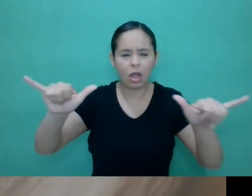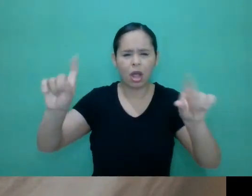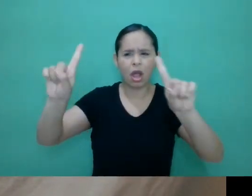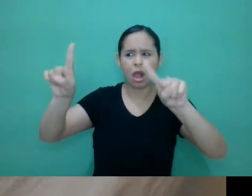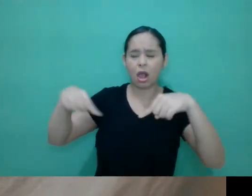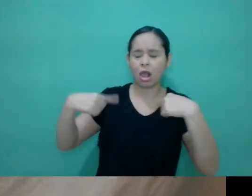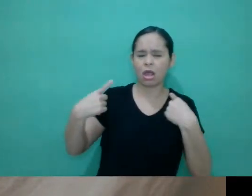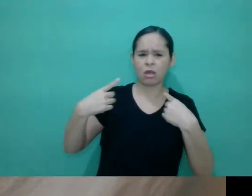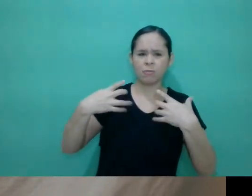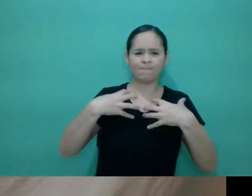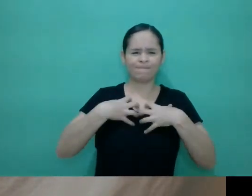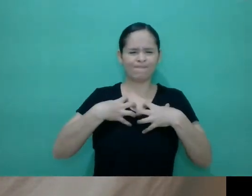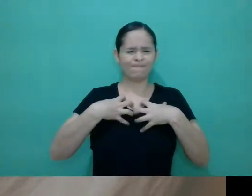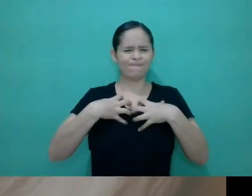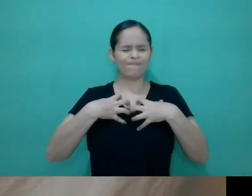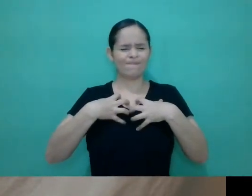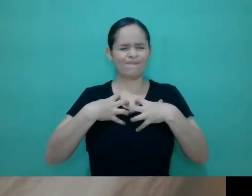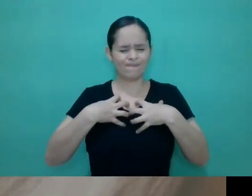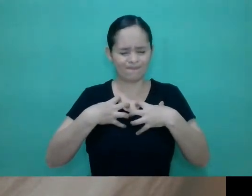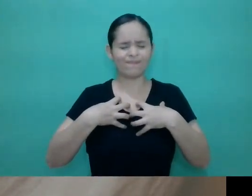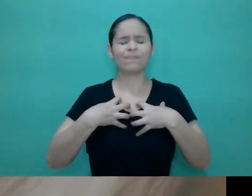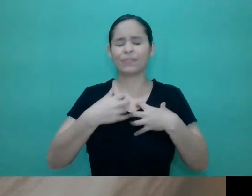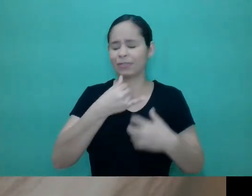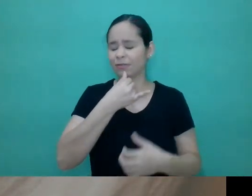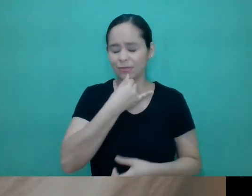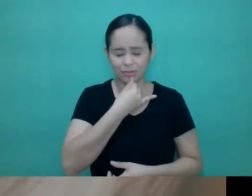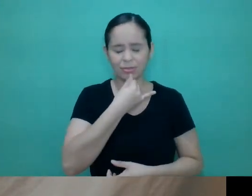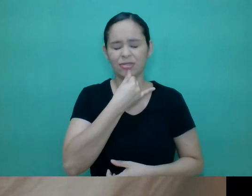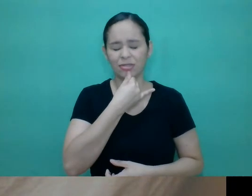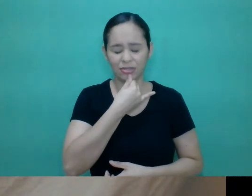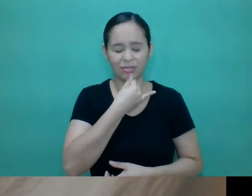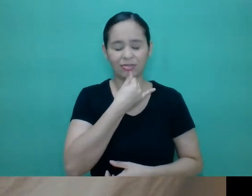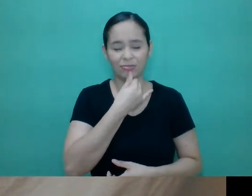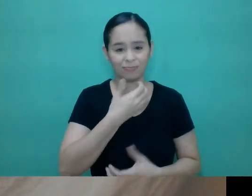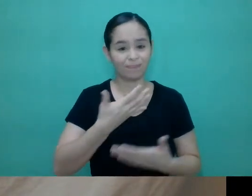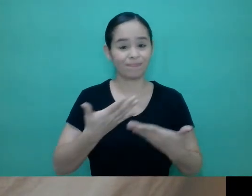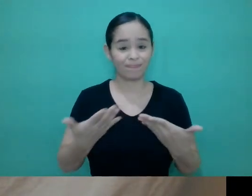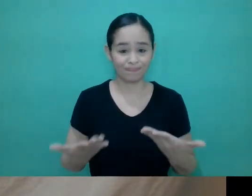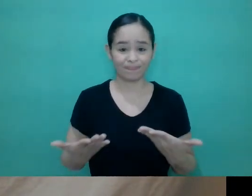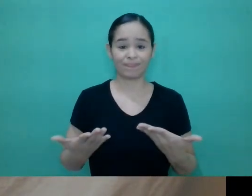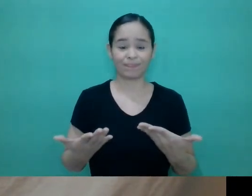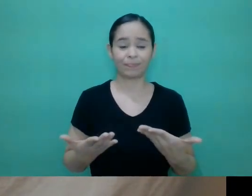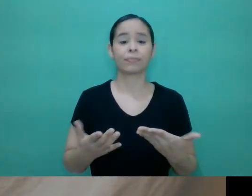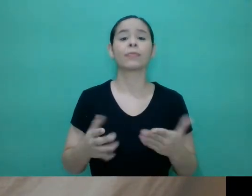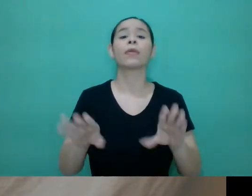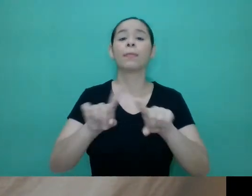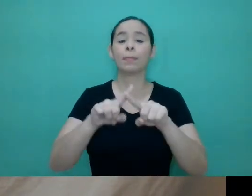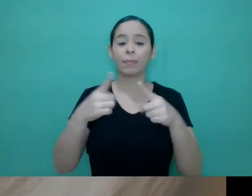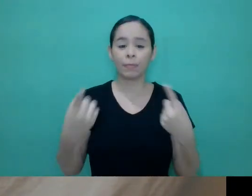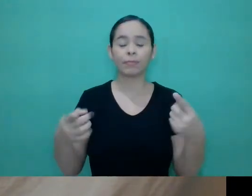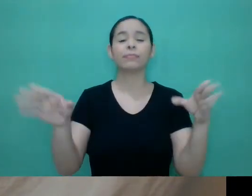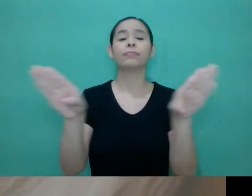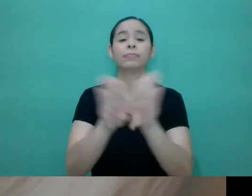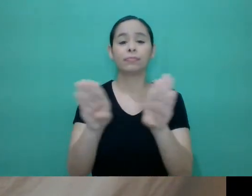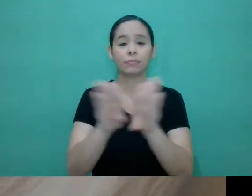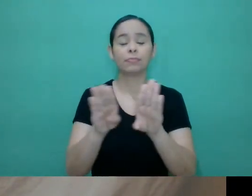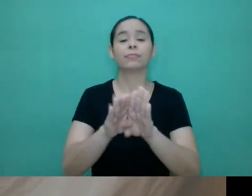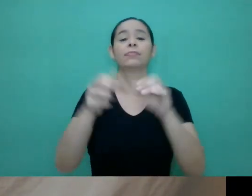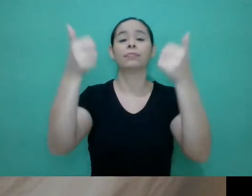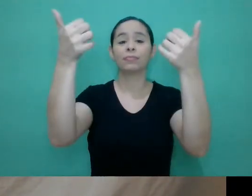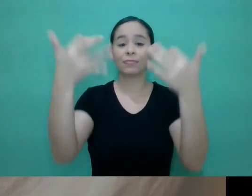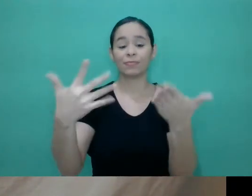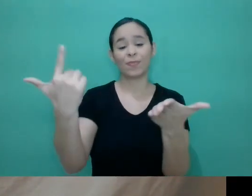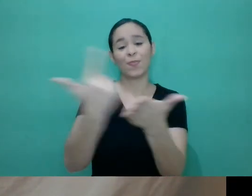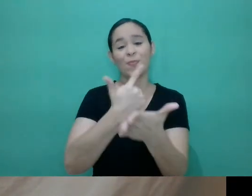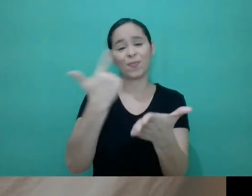mídia para esse caso, né, triste durante várias semanas. Eu gostaria de mencionar aqui um dos livros